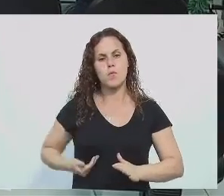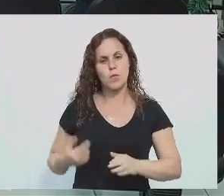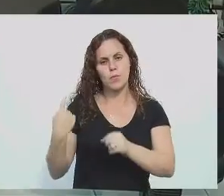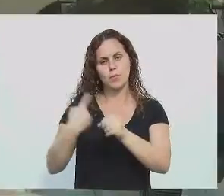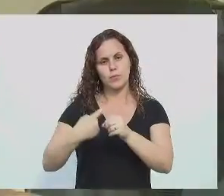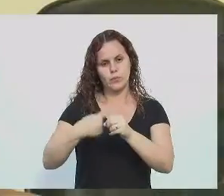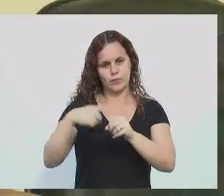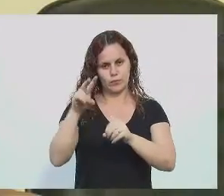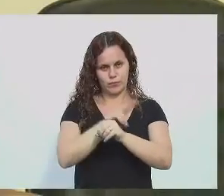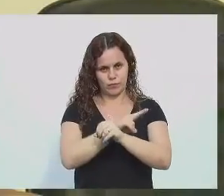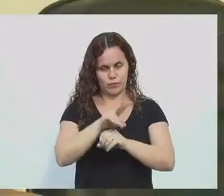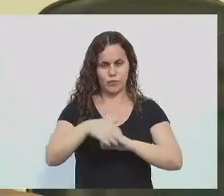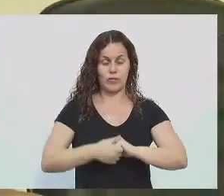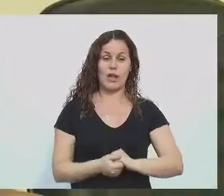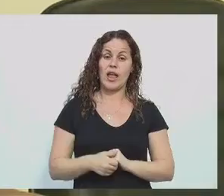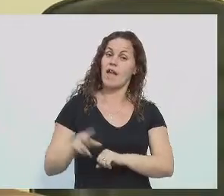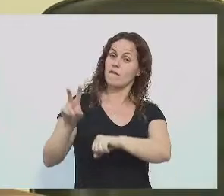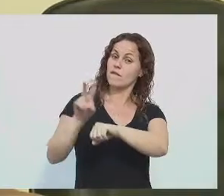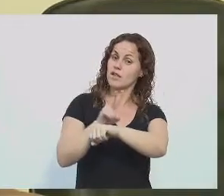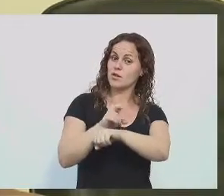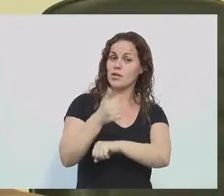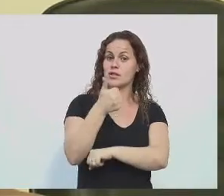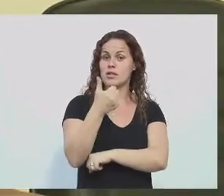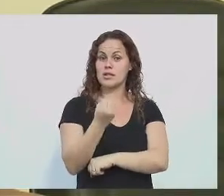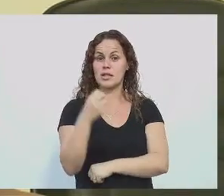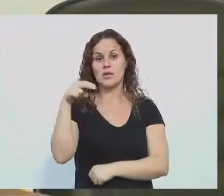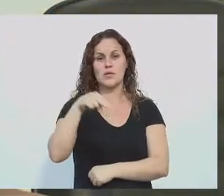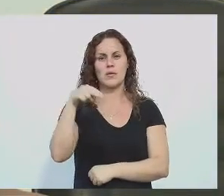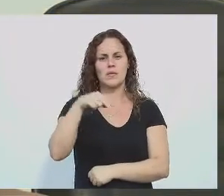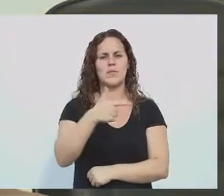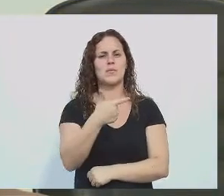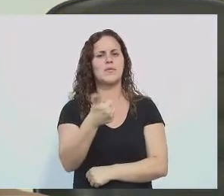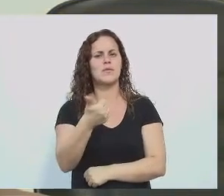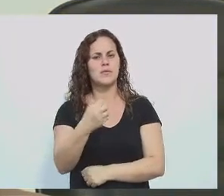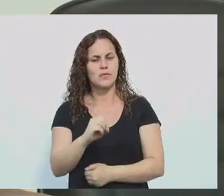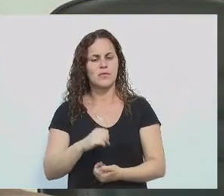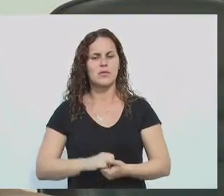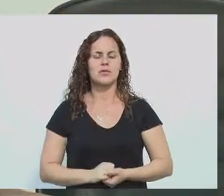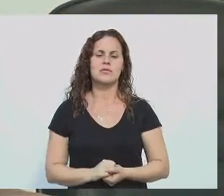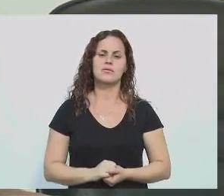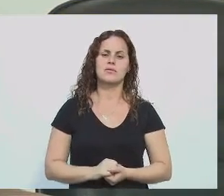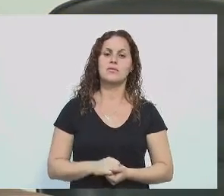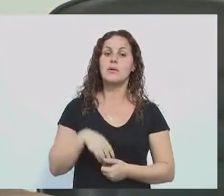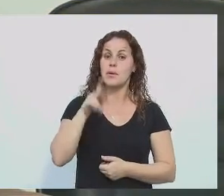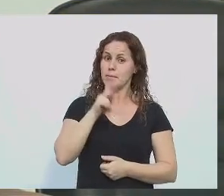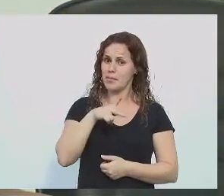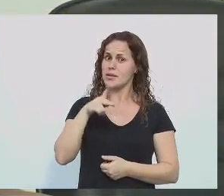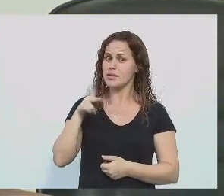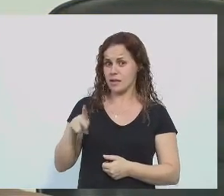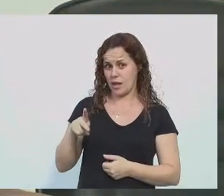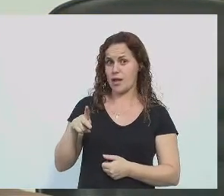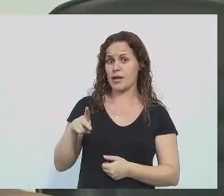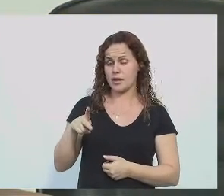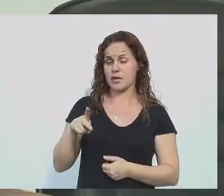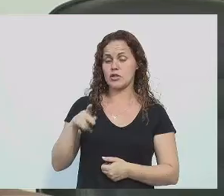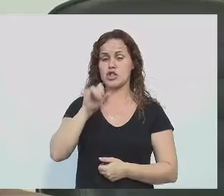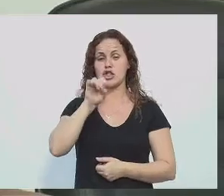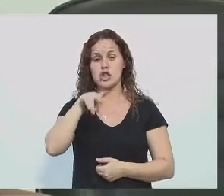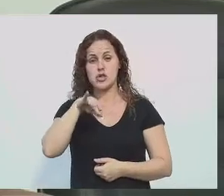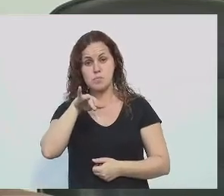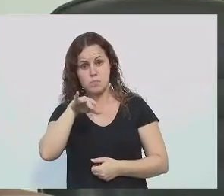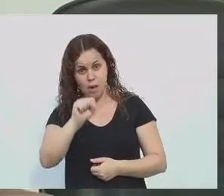de Viçosa. Viçosa, 16 de novembro de 2020. Excelentíssimo senhor presidente do